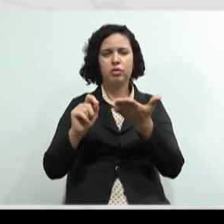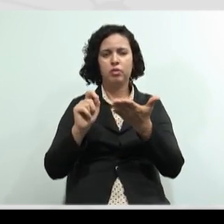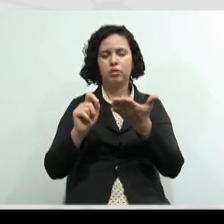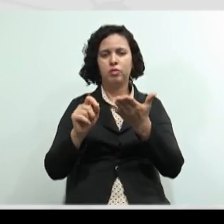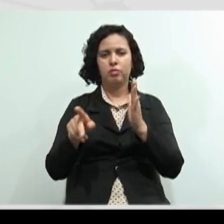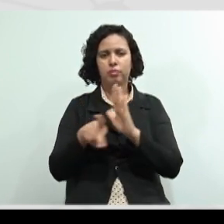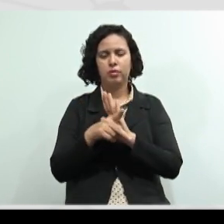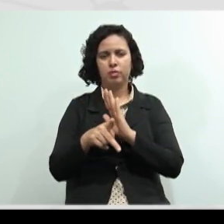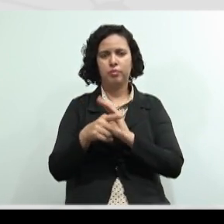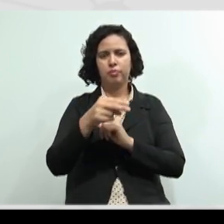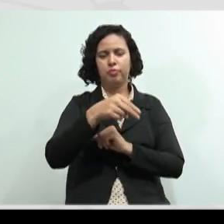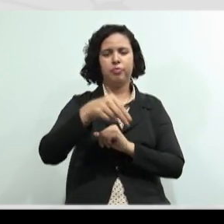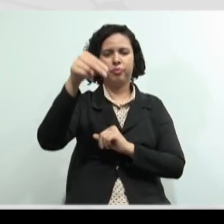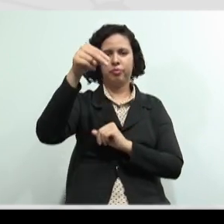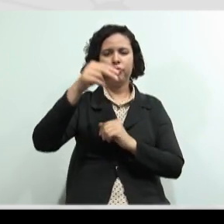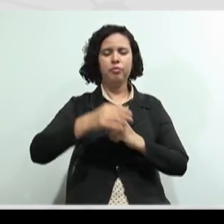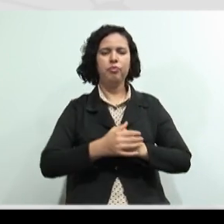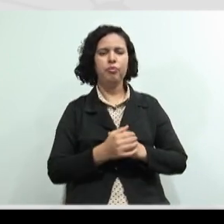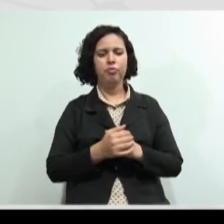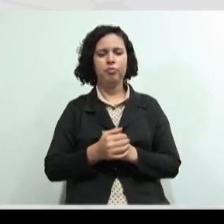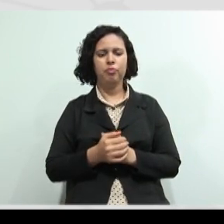região Nordeste.